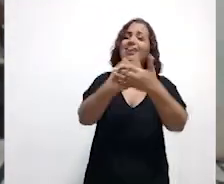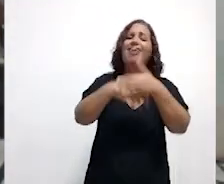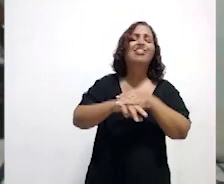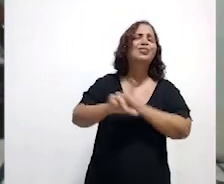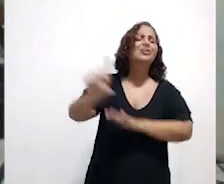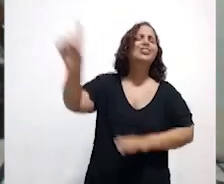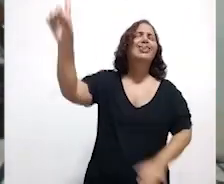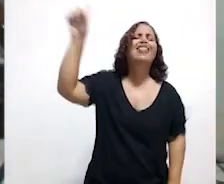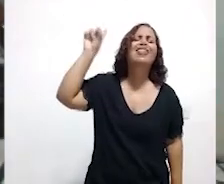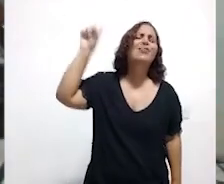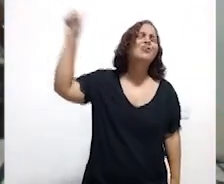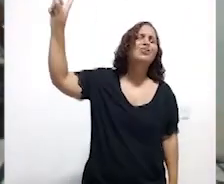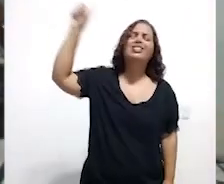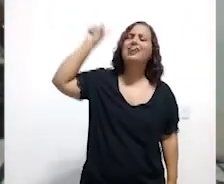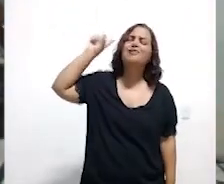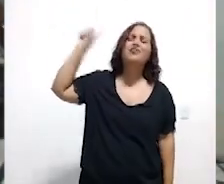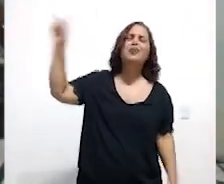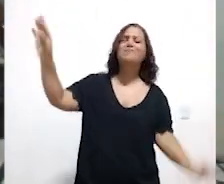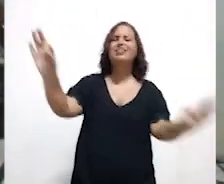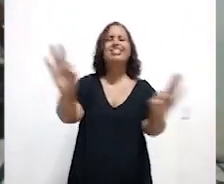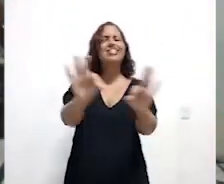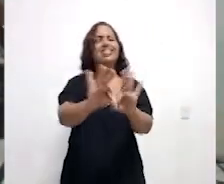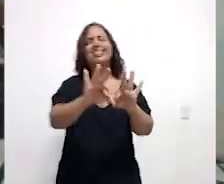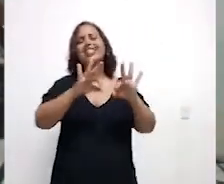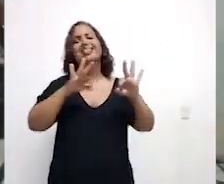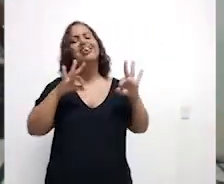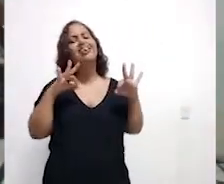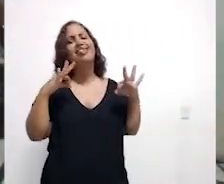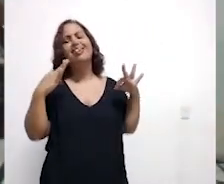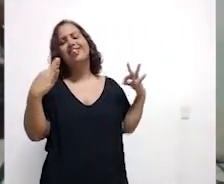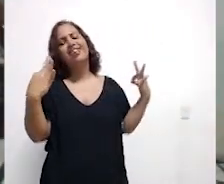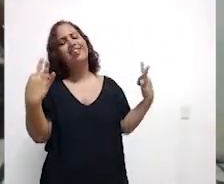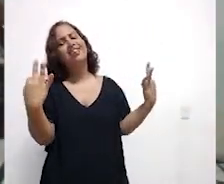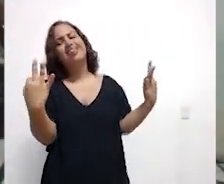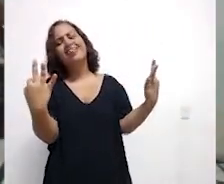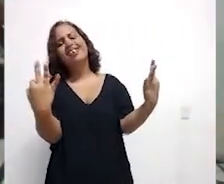Creia no Deus da família.